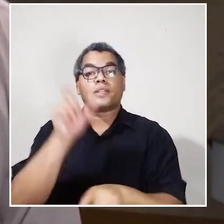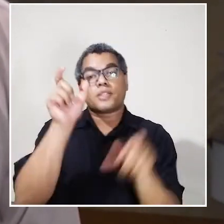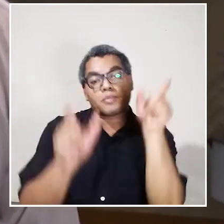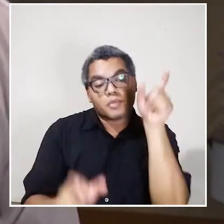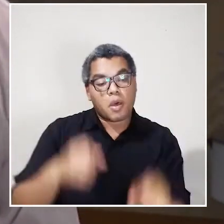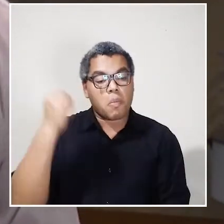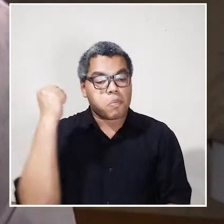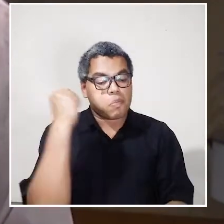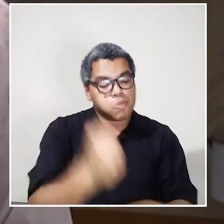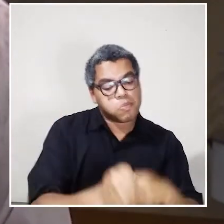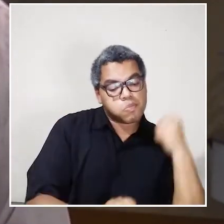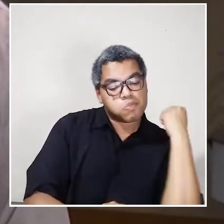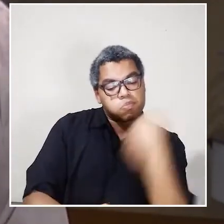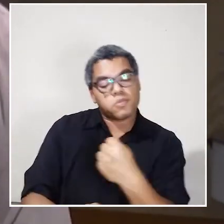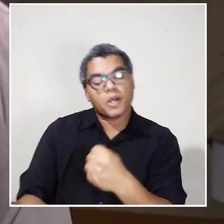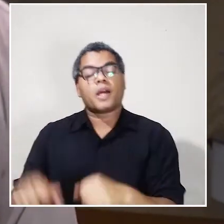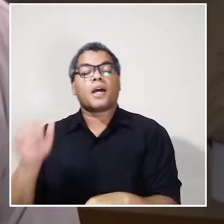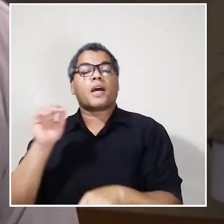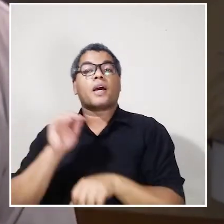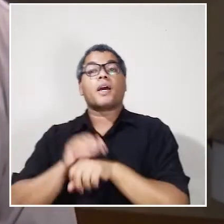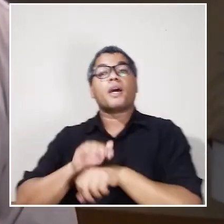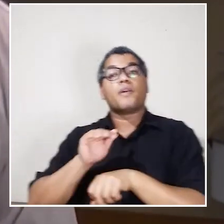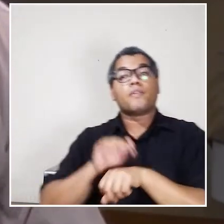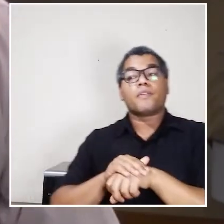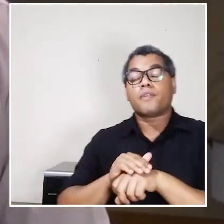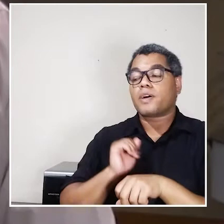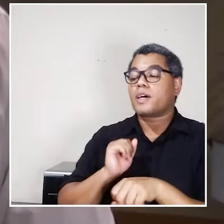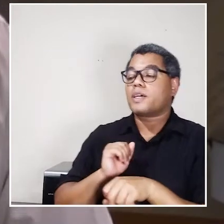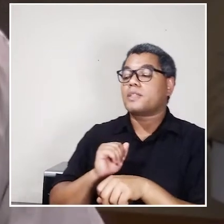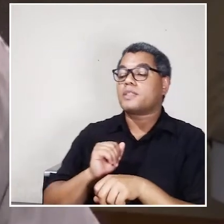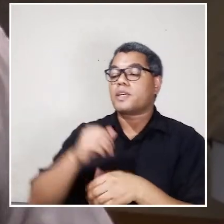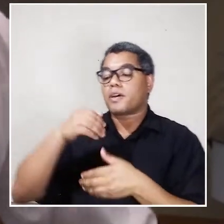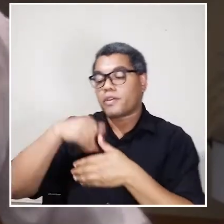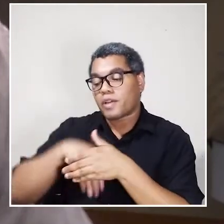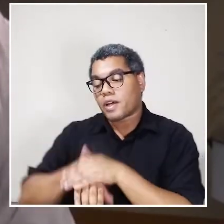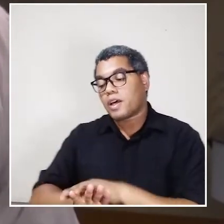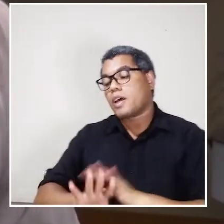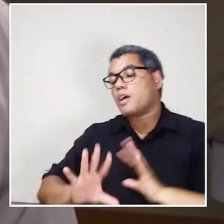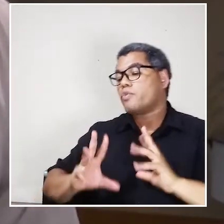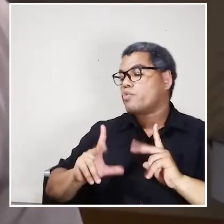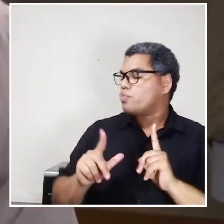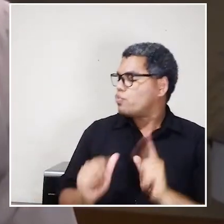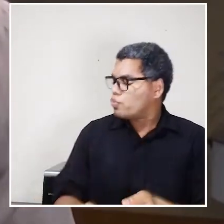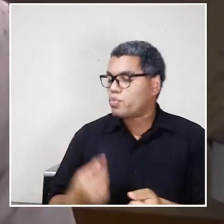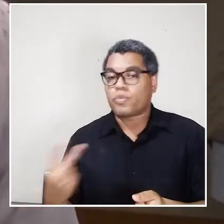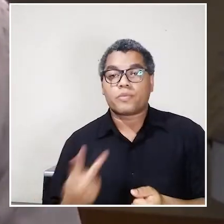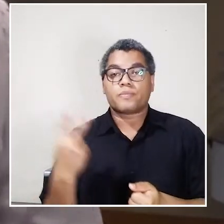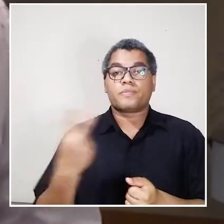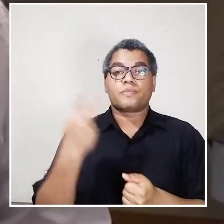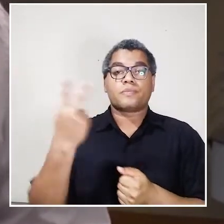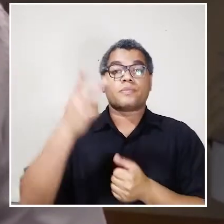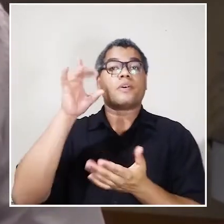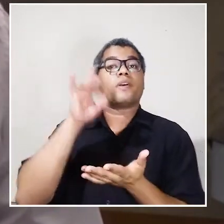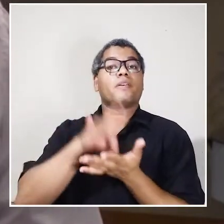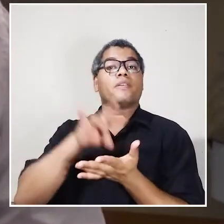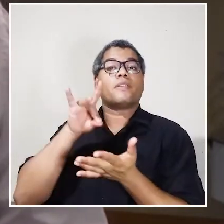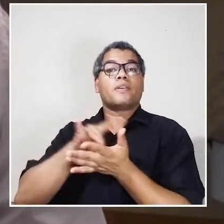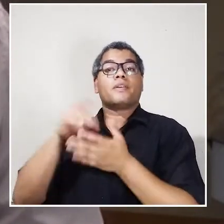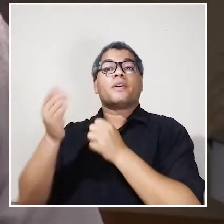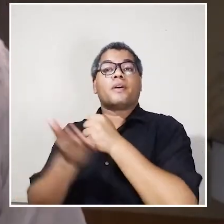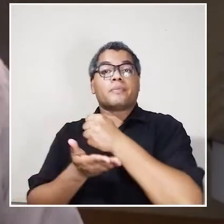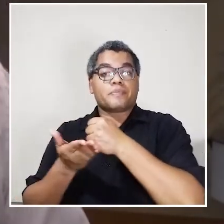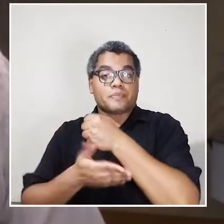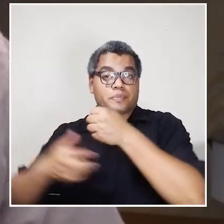semelhante. A falta de temor ao Senhor é que o leva a colocar abaixo todos os valores que foram, na verdade,